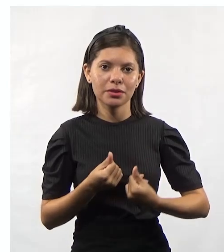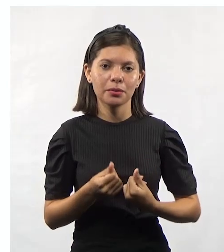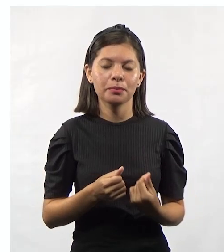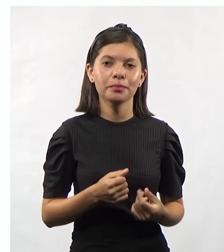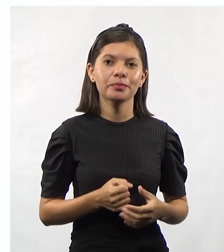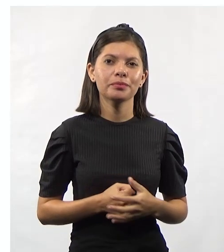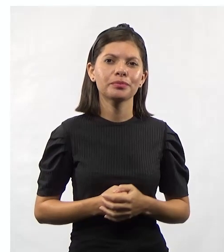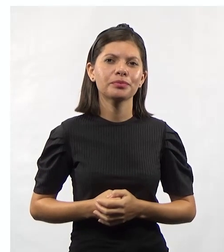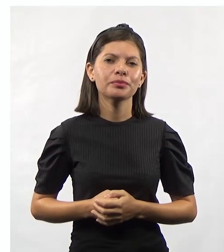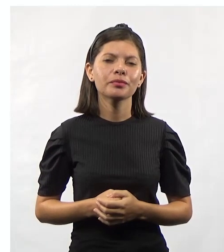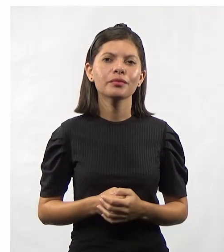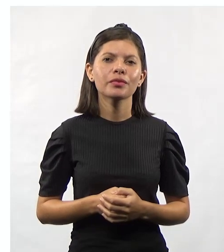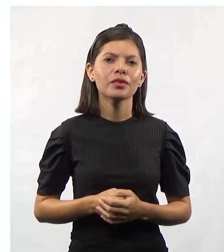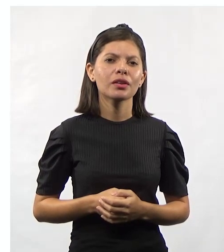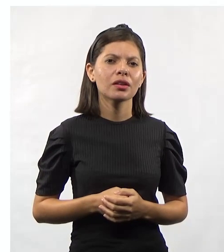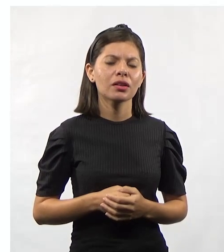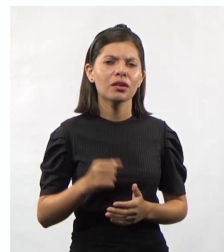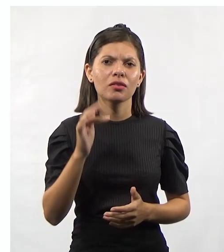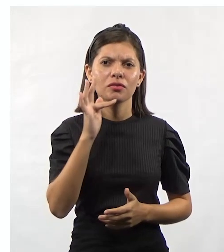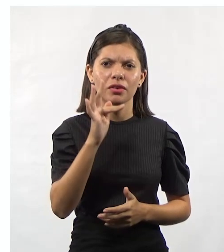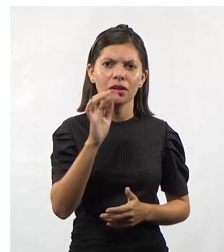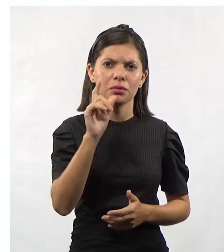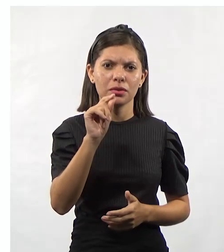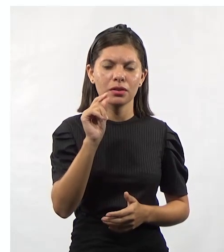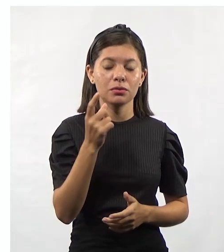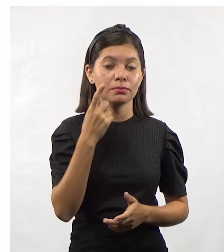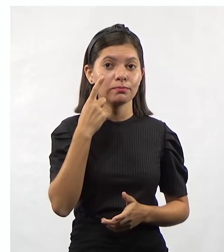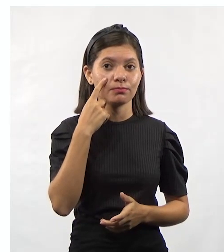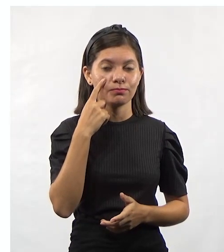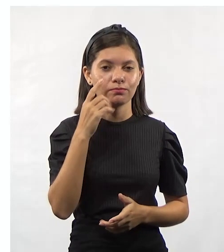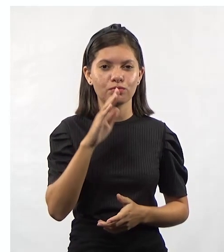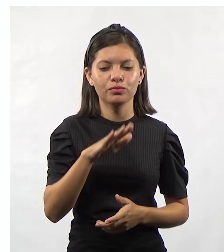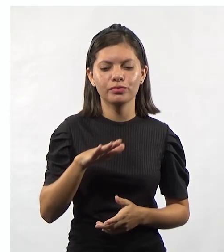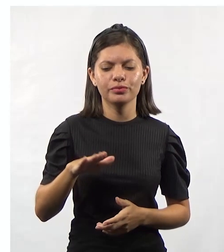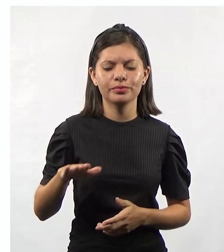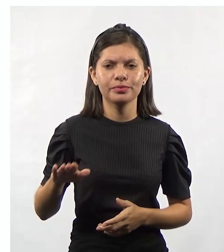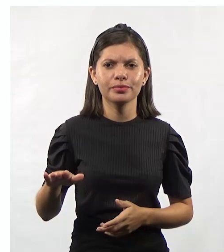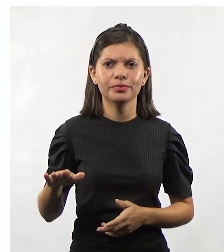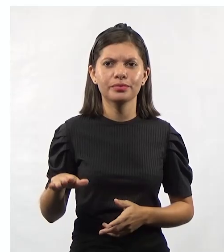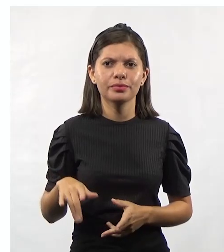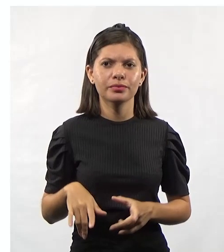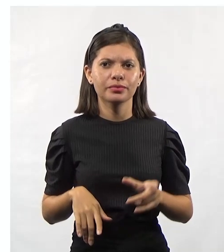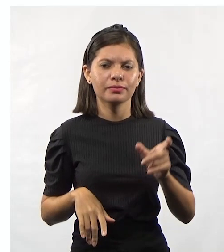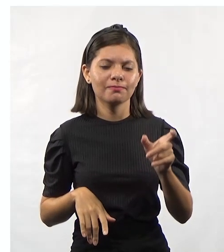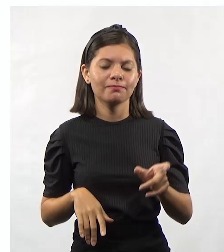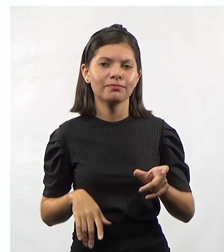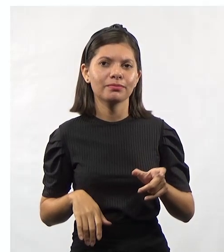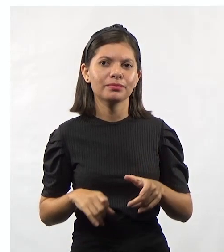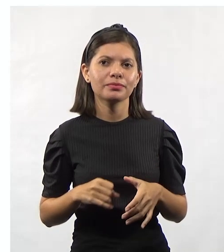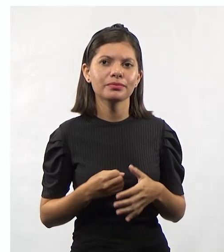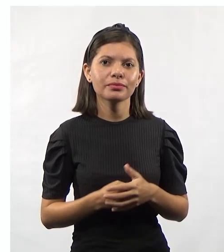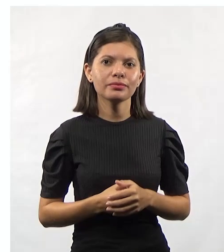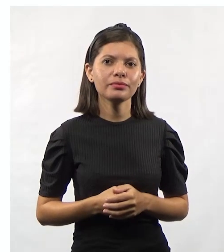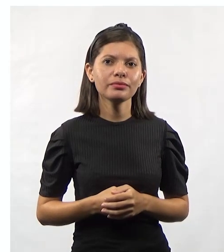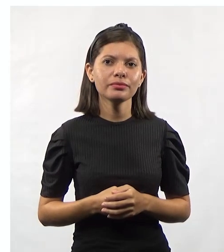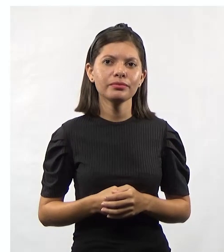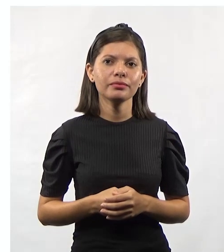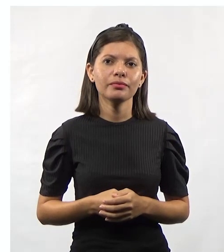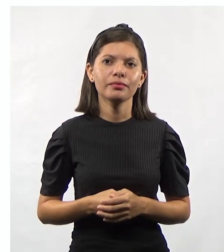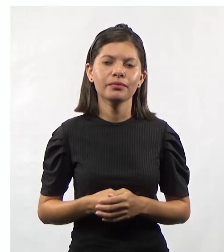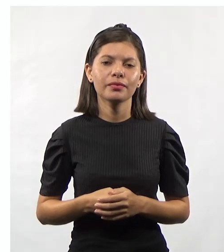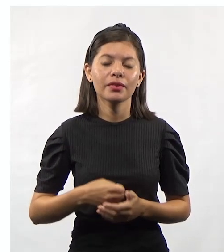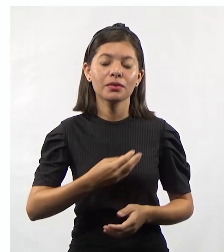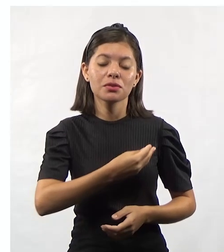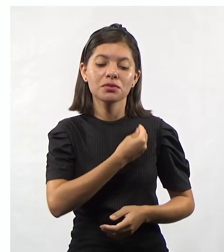passado, que trata aí do olhar que nós temos que ter para as crianças, para os adolescentes e jovens, com